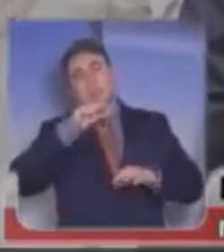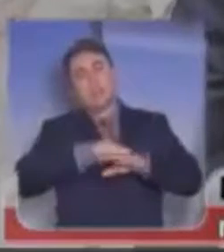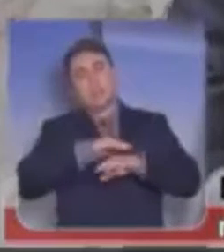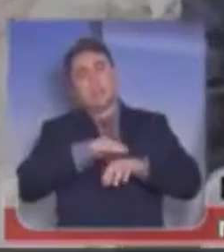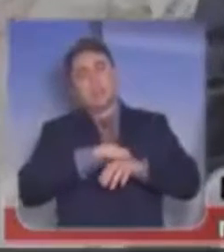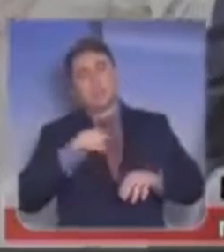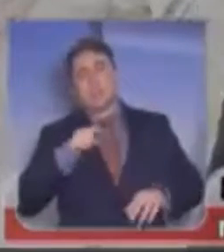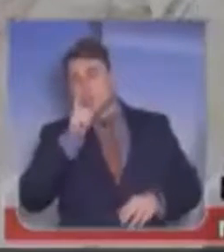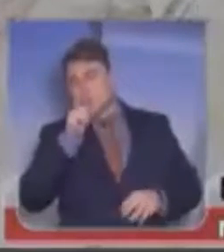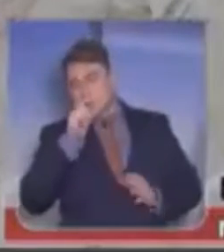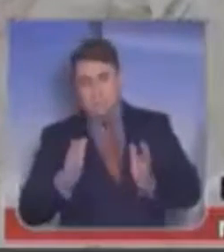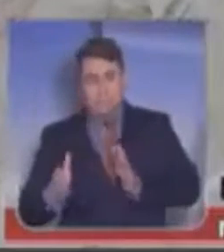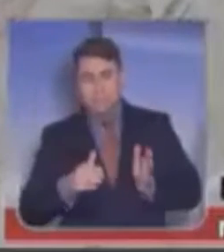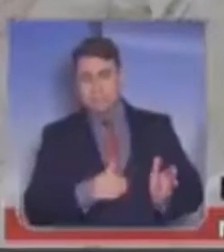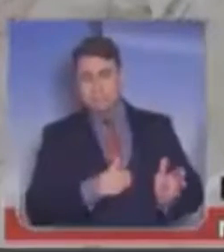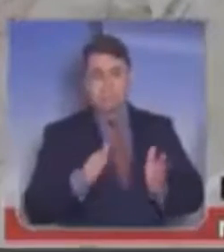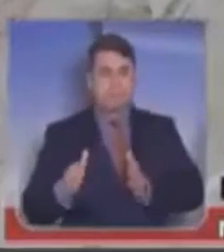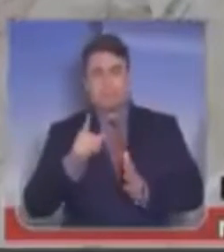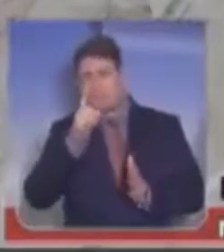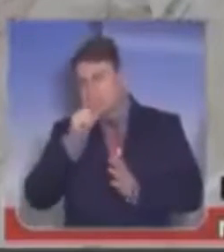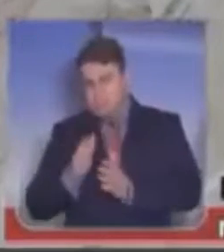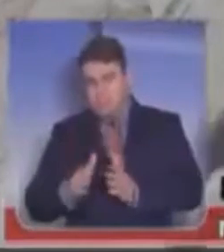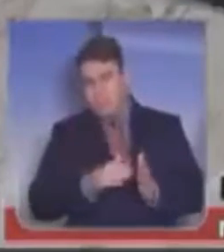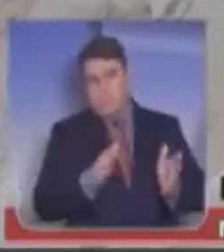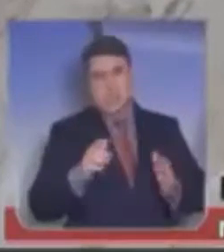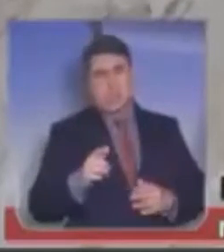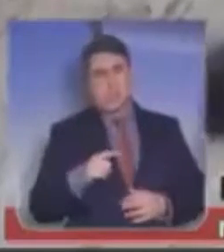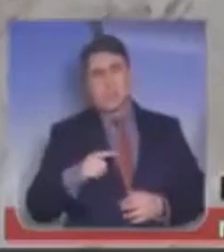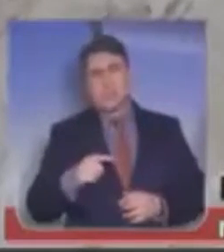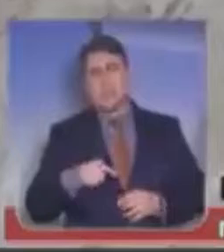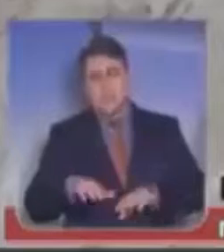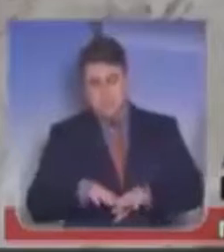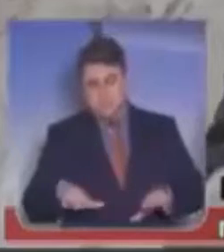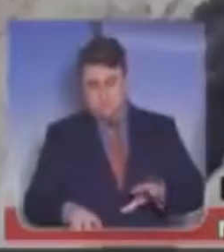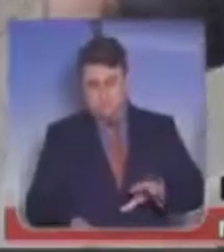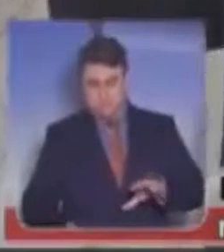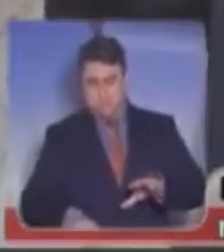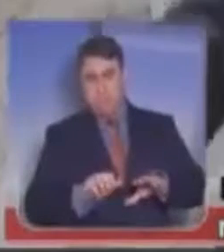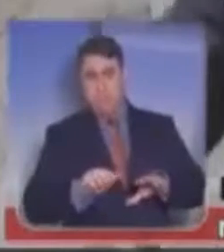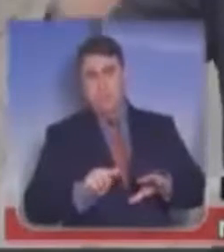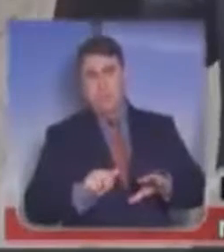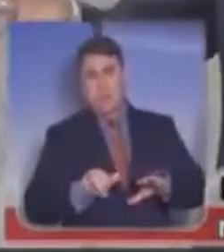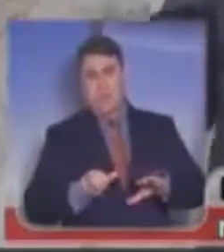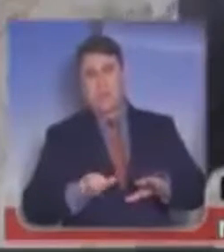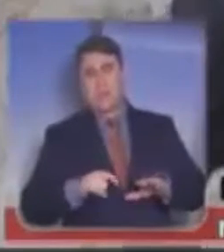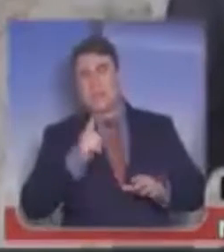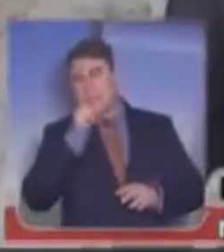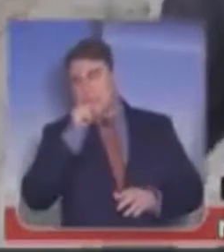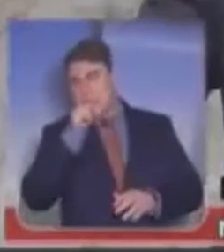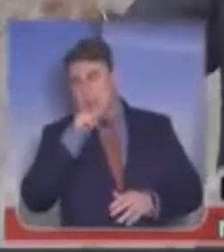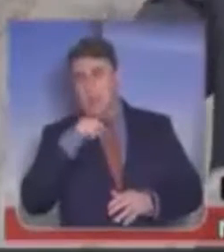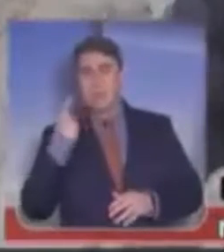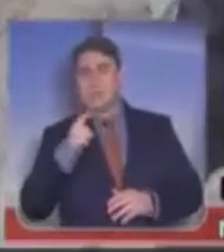tem riacho pra todo lado tem rio pra todo lado tem aqüífero guarani o estado tem tudo de água em abundância em água